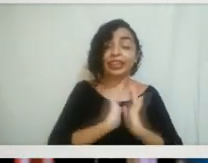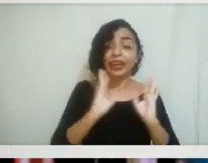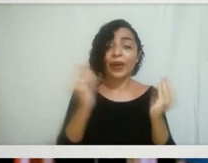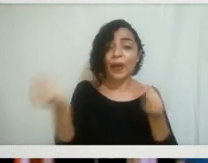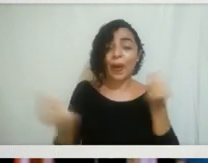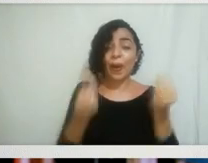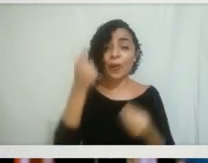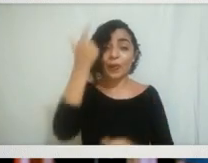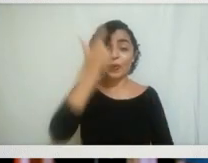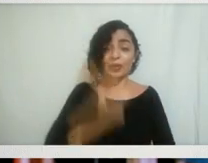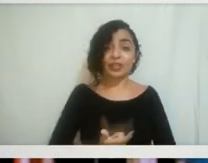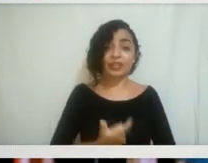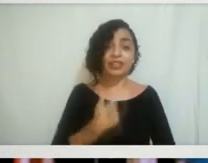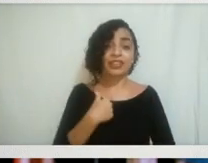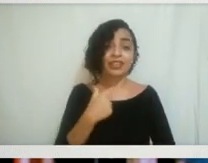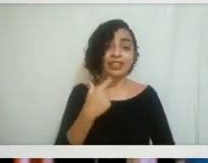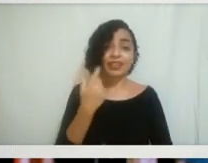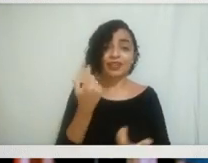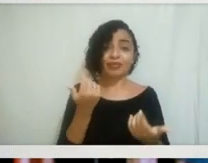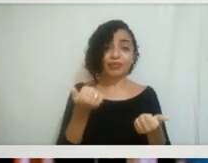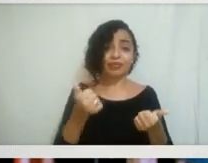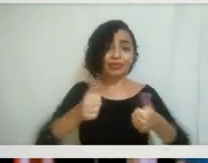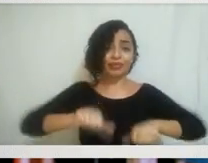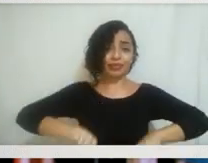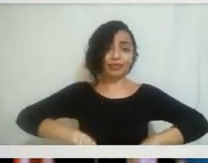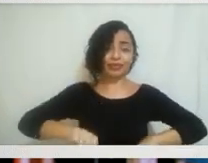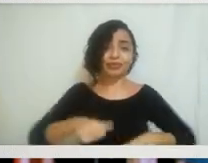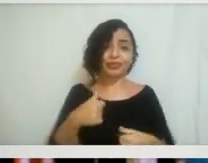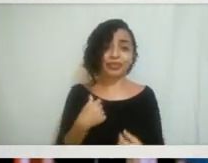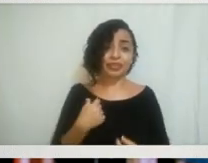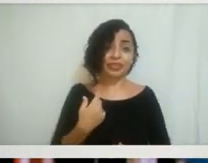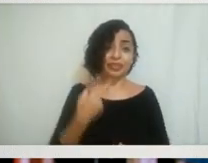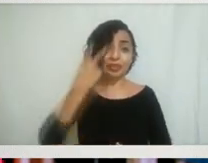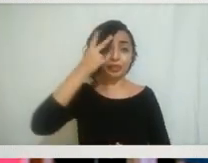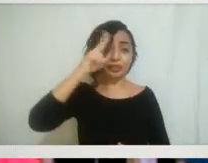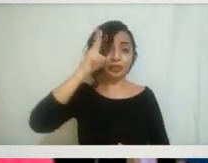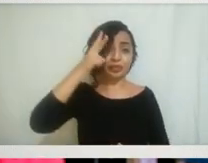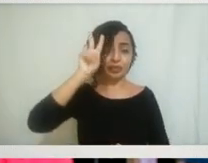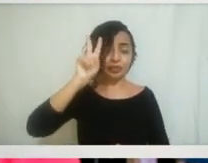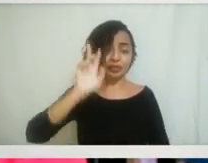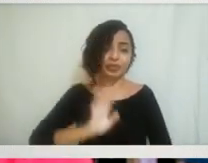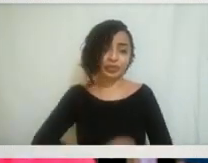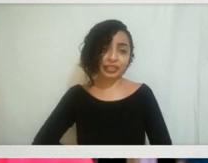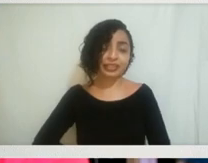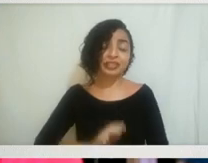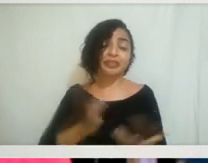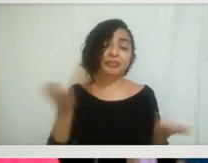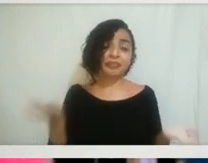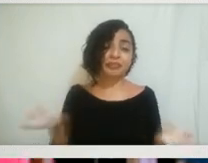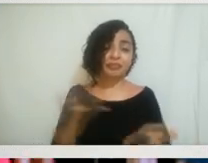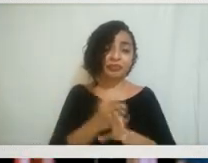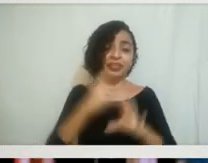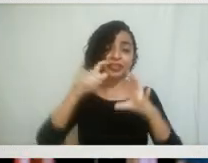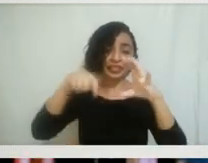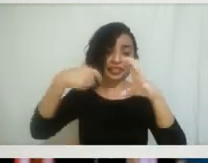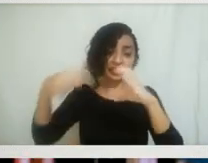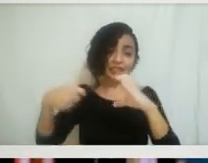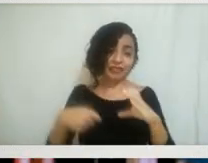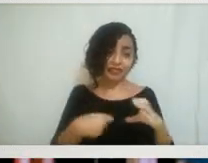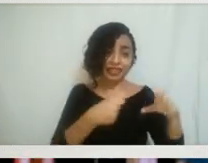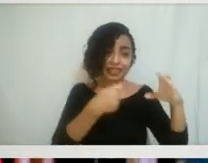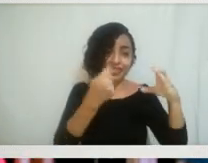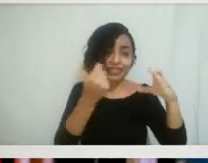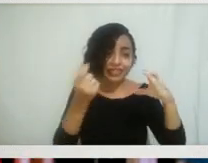situação, por ele, esse foi o desastre da minha história, definiria Orson Welles sobre